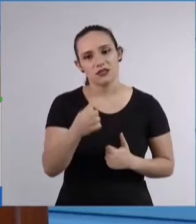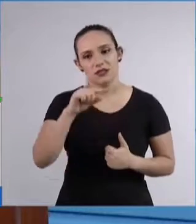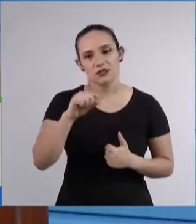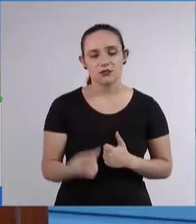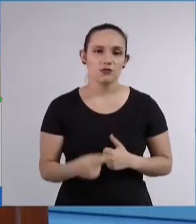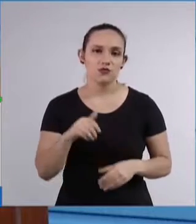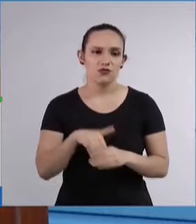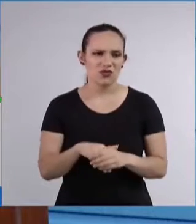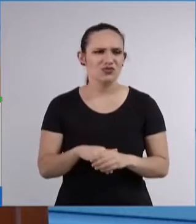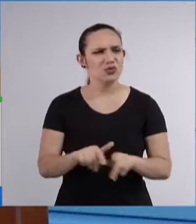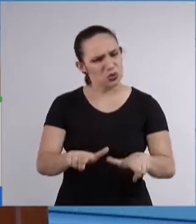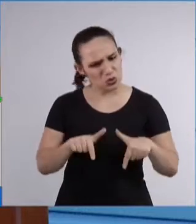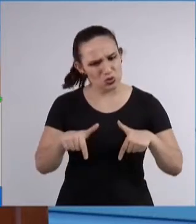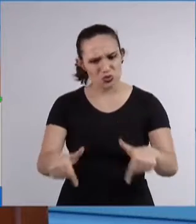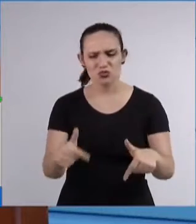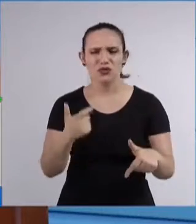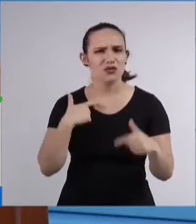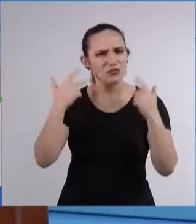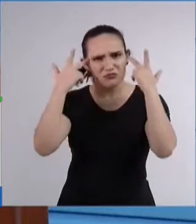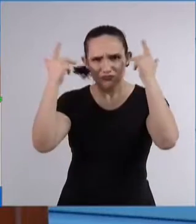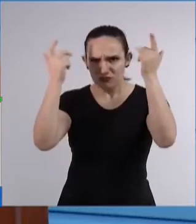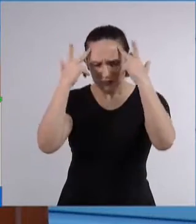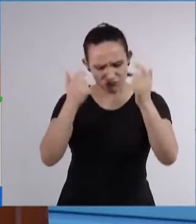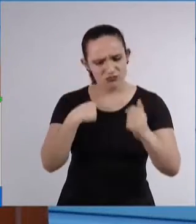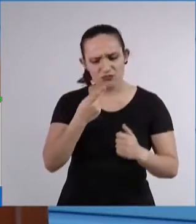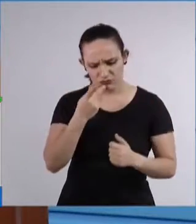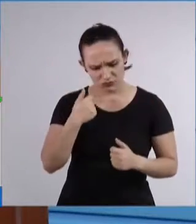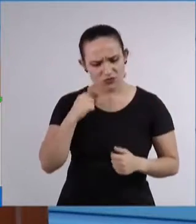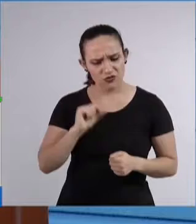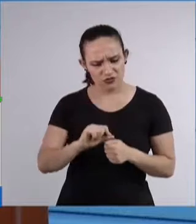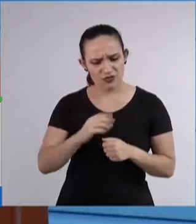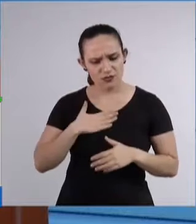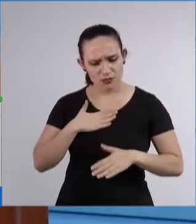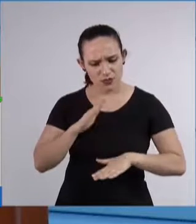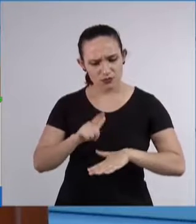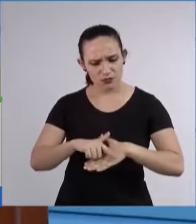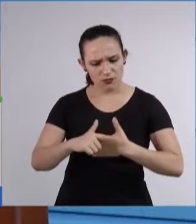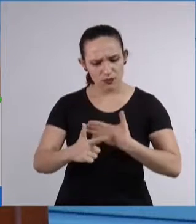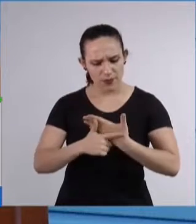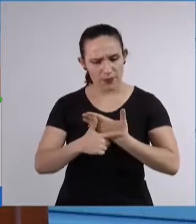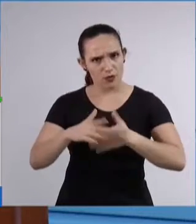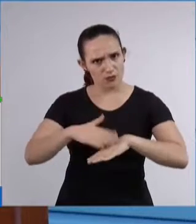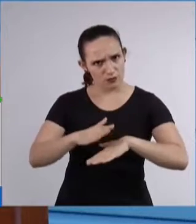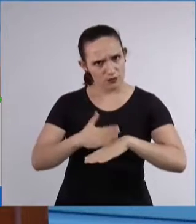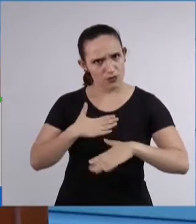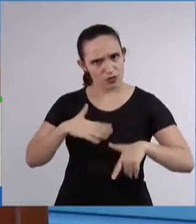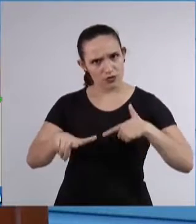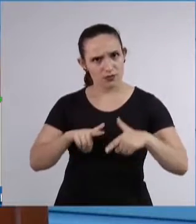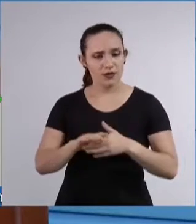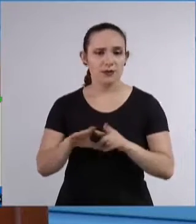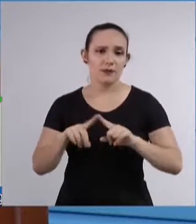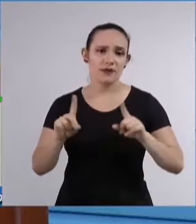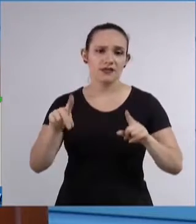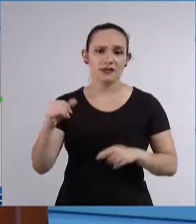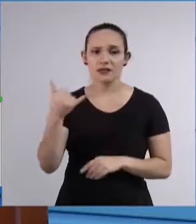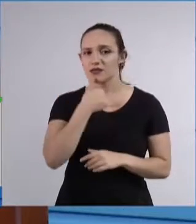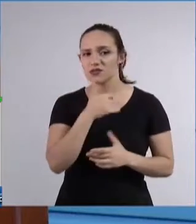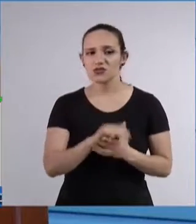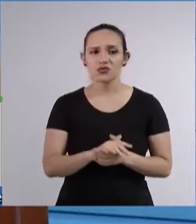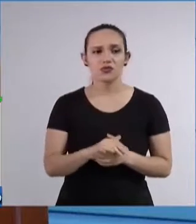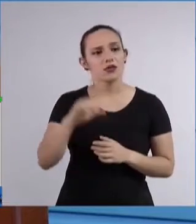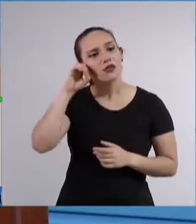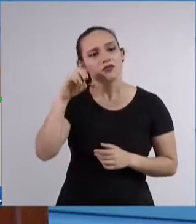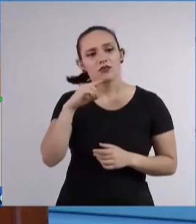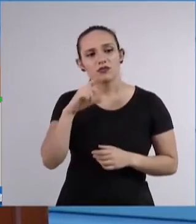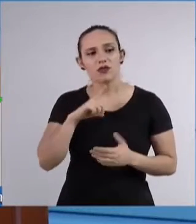assim, com a tranquilidade de dizer do dever cumprido aqui nessa casa, Mas, infelizmente, deputado Orevan,